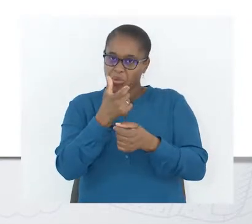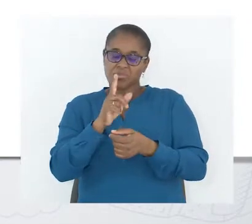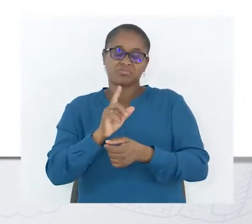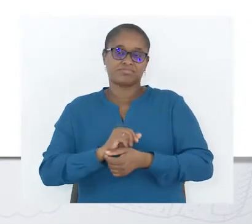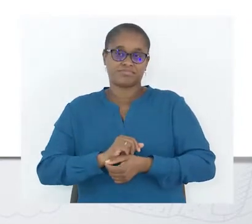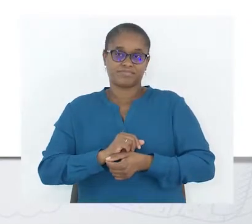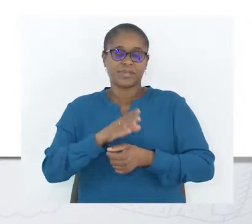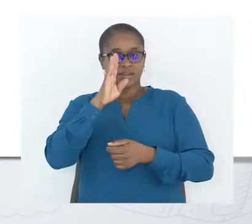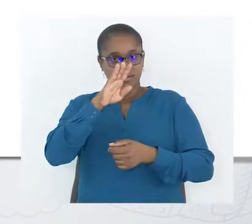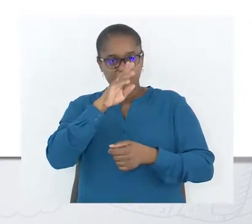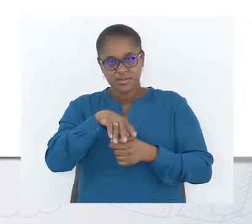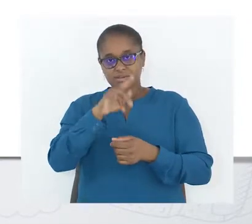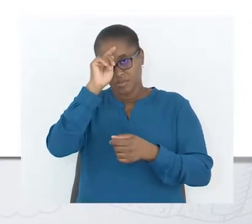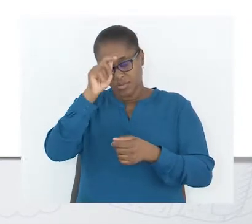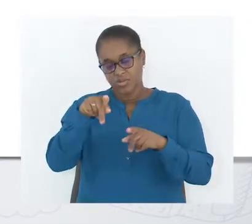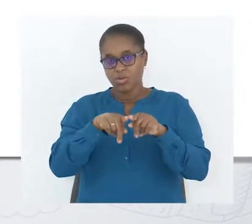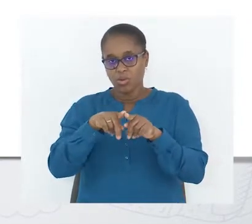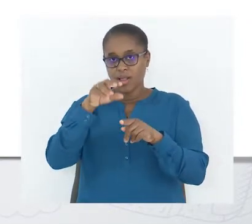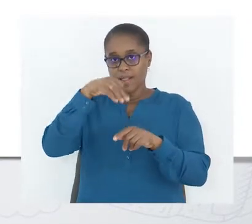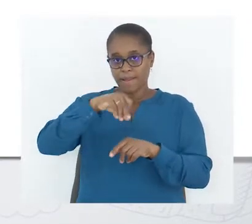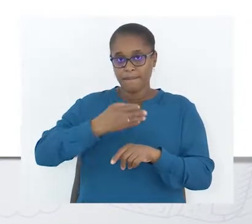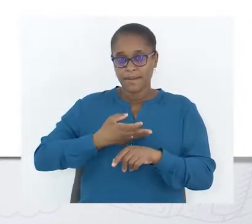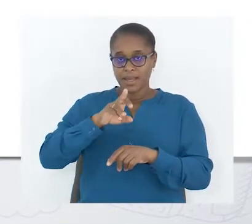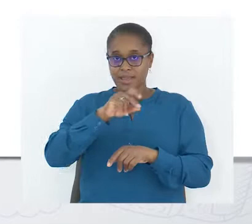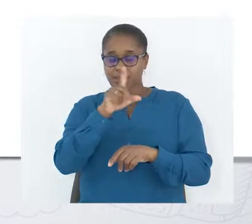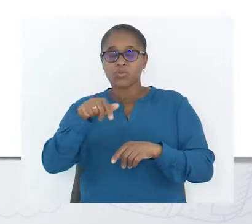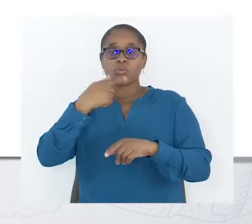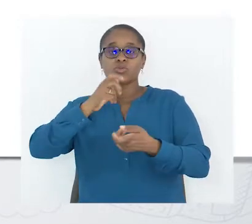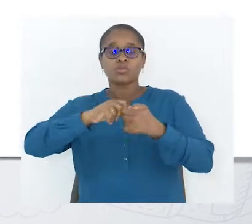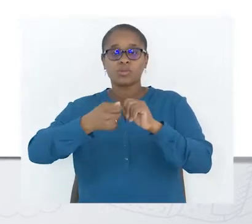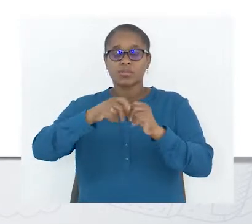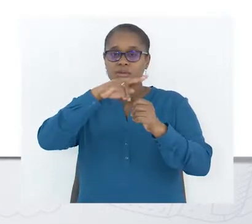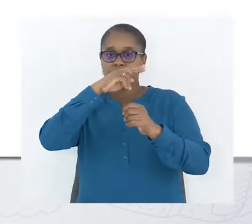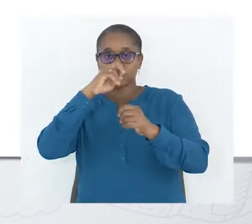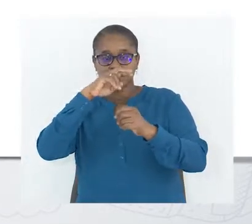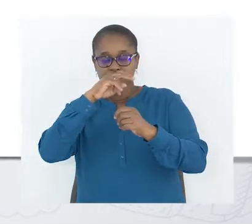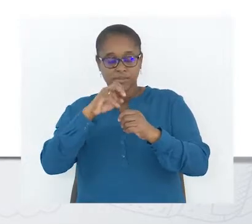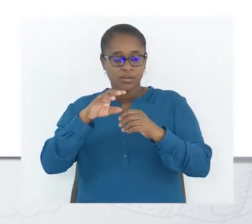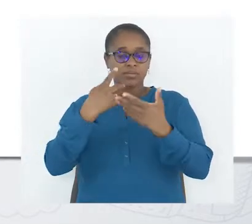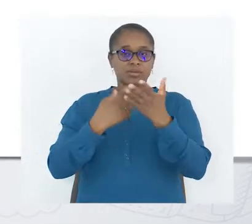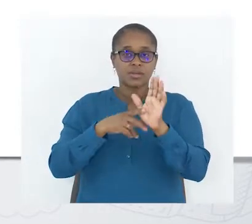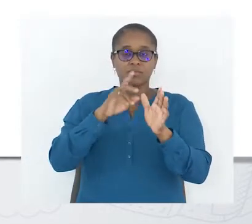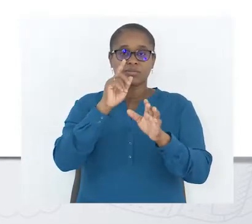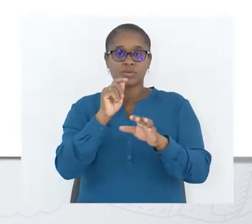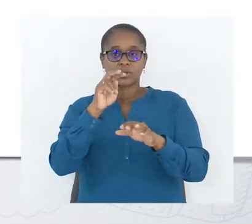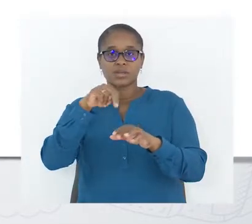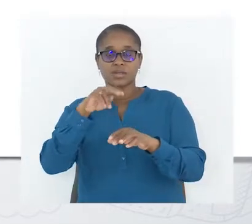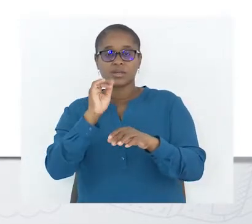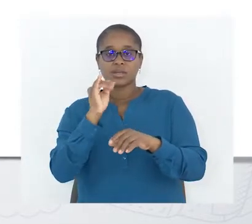insuficientes. Se seguir o mesmo padrão de outros problemas respiratórios, como influenza, por